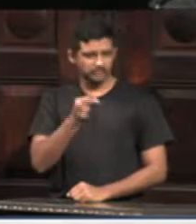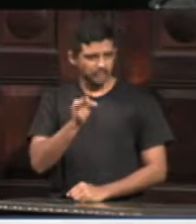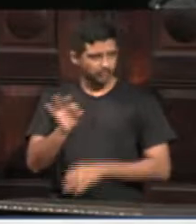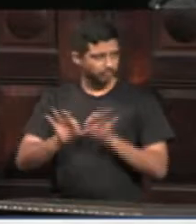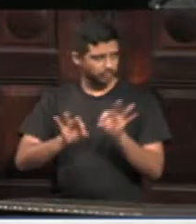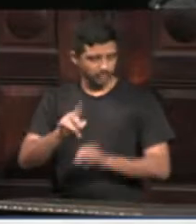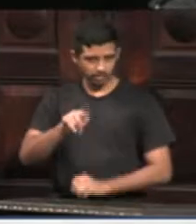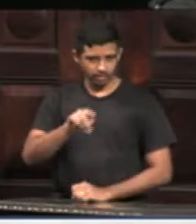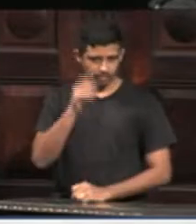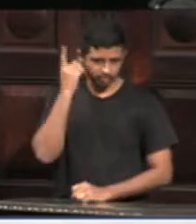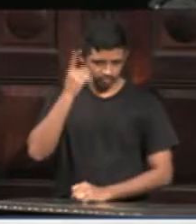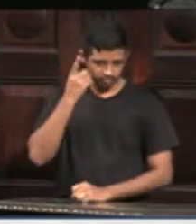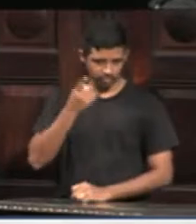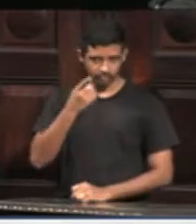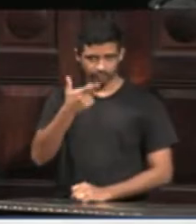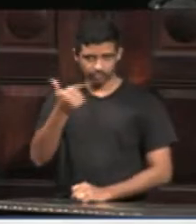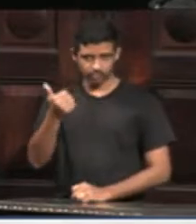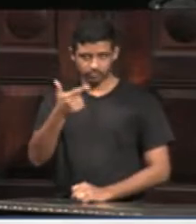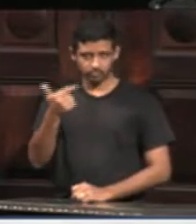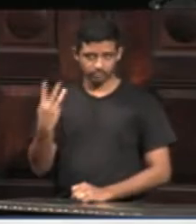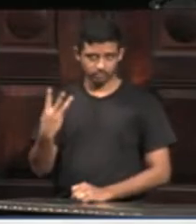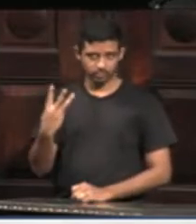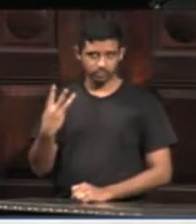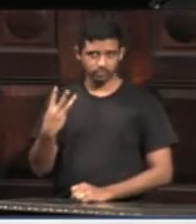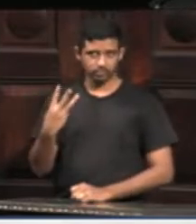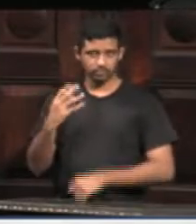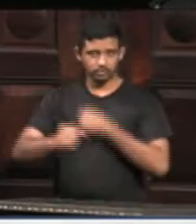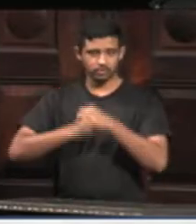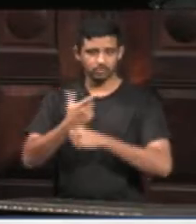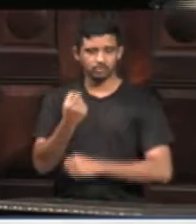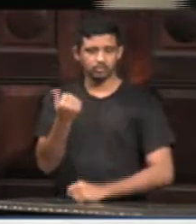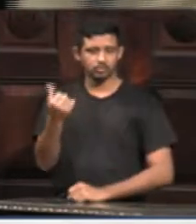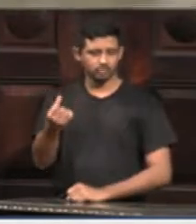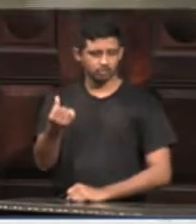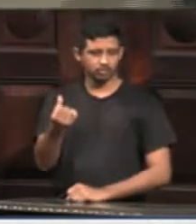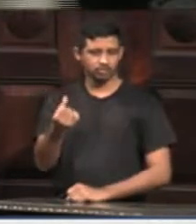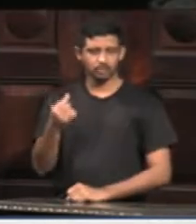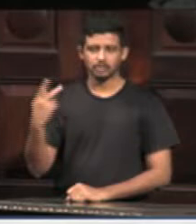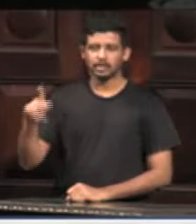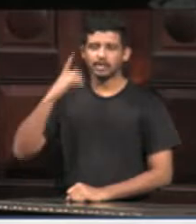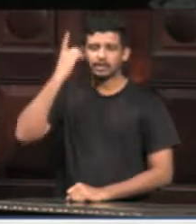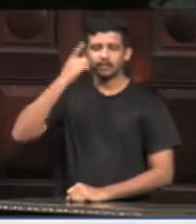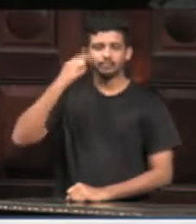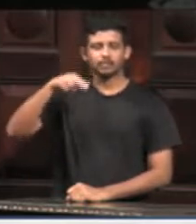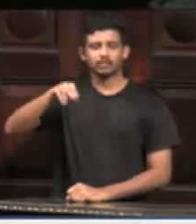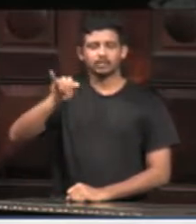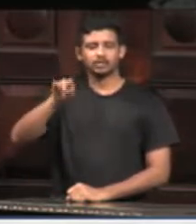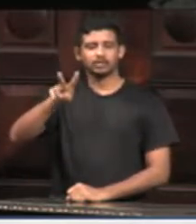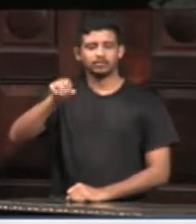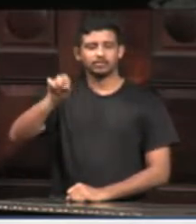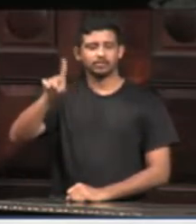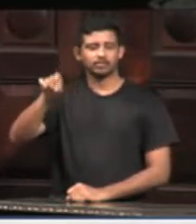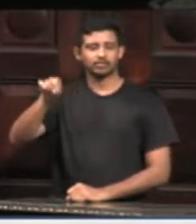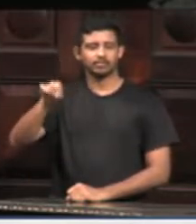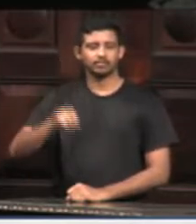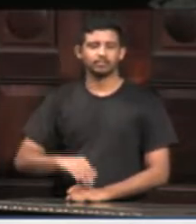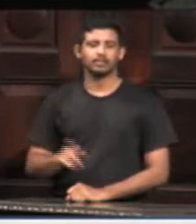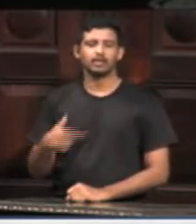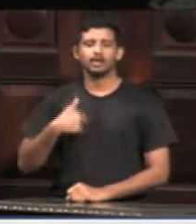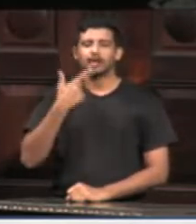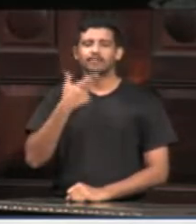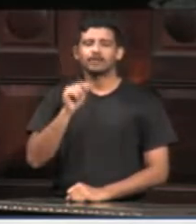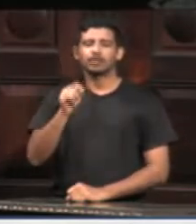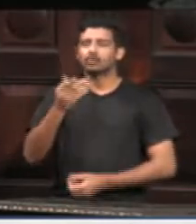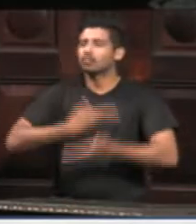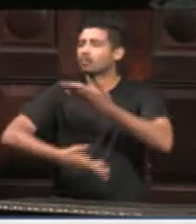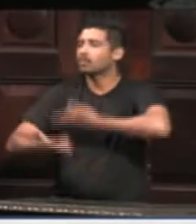presidente? 2123 de 16, deputado Nivaldo Mulim. Sim, senhor. Que dispõe sobre a